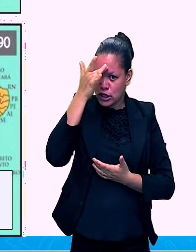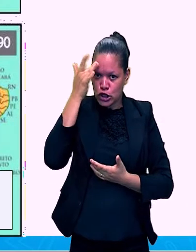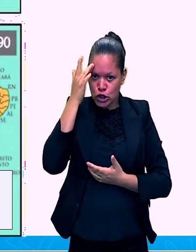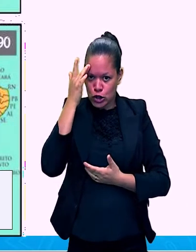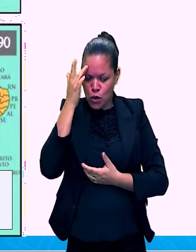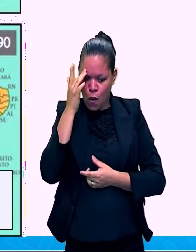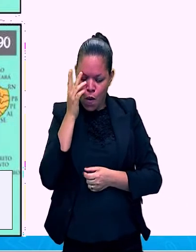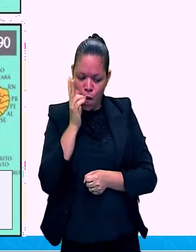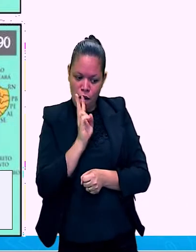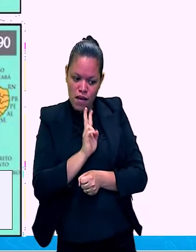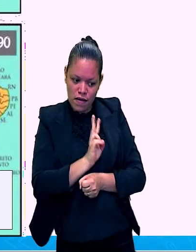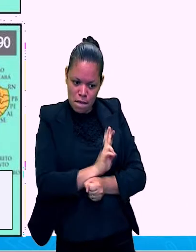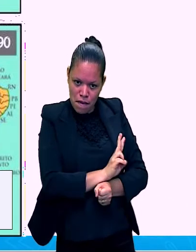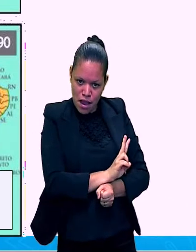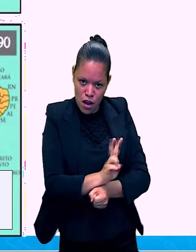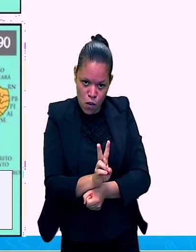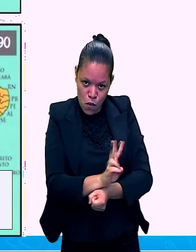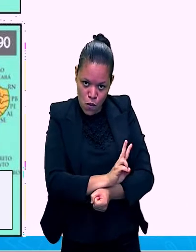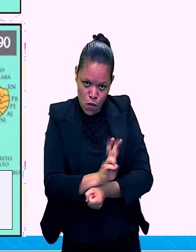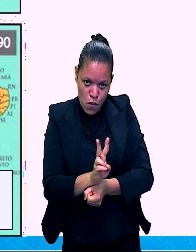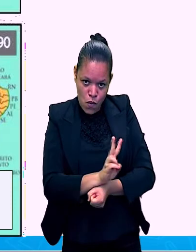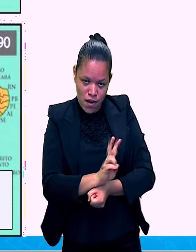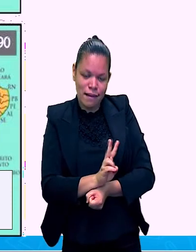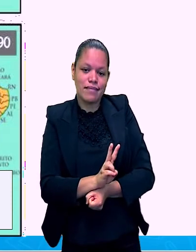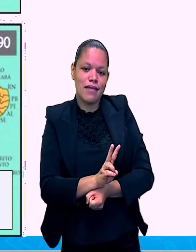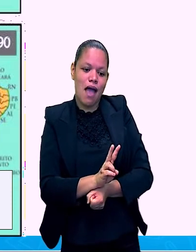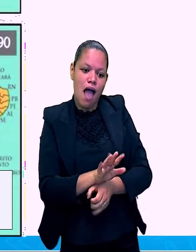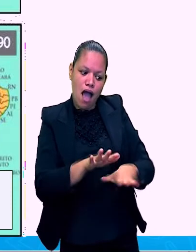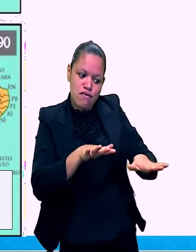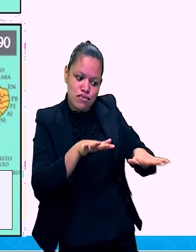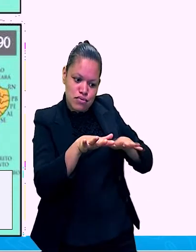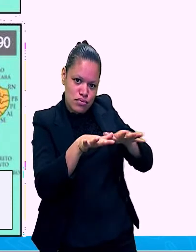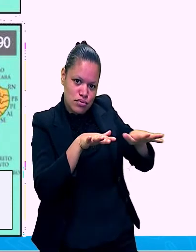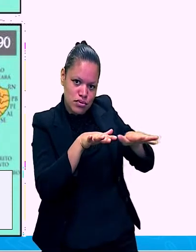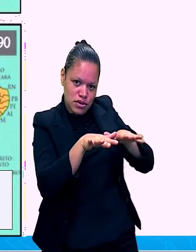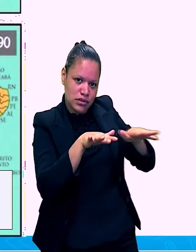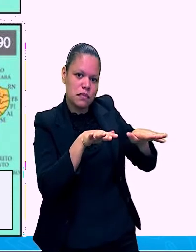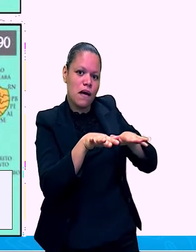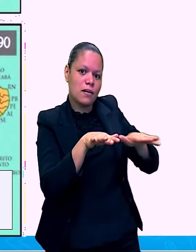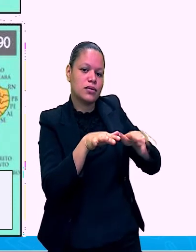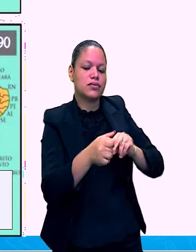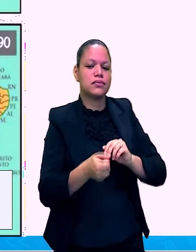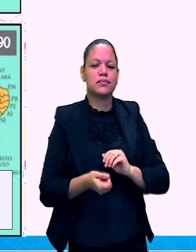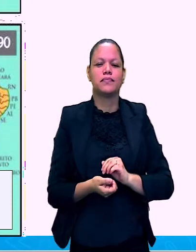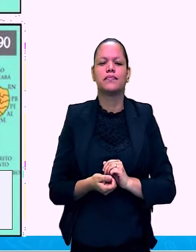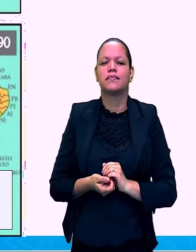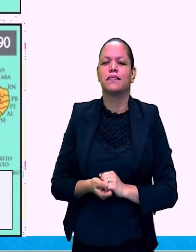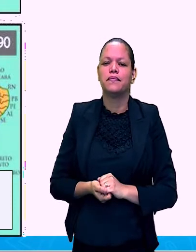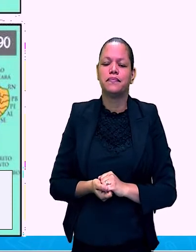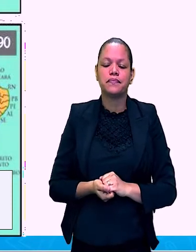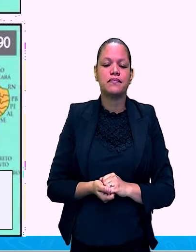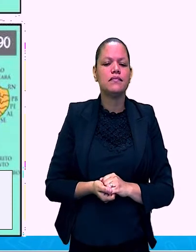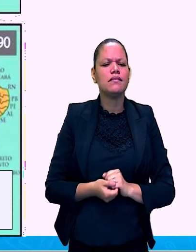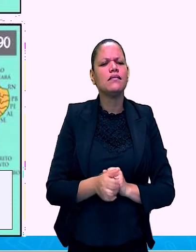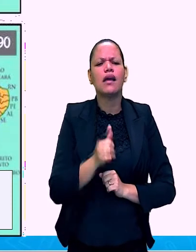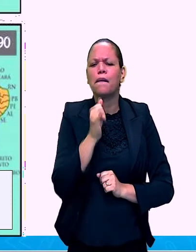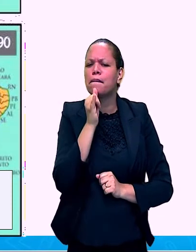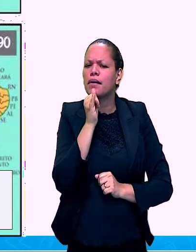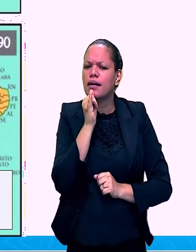desses espaços que eram o território português. Então, nós temos aqui alguns exemplos. O Tratado de Madrid, que